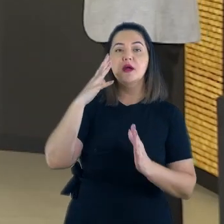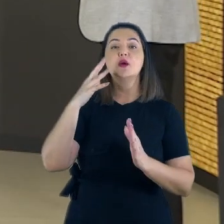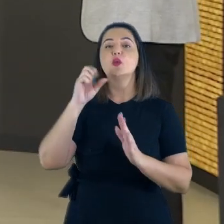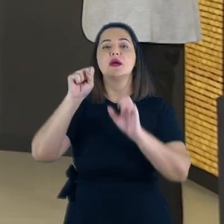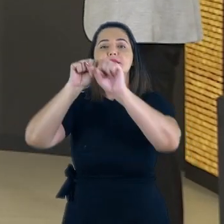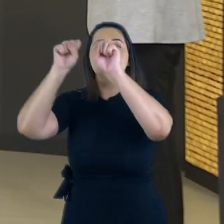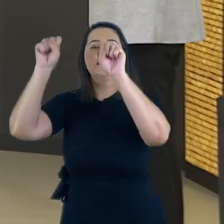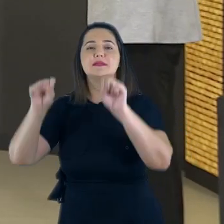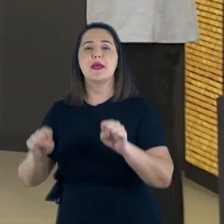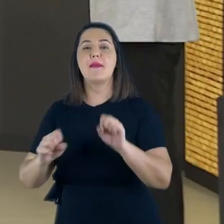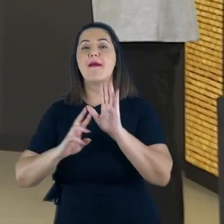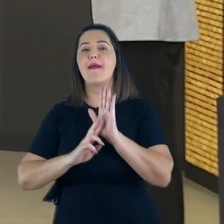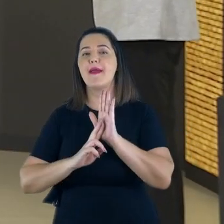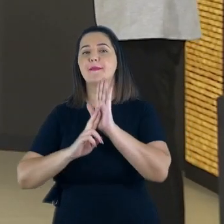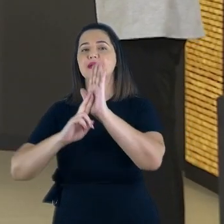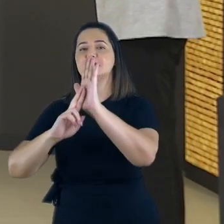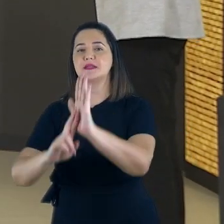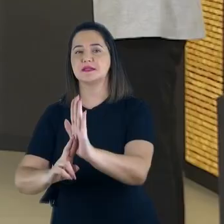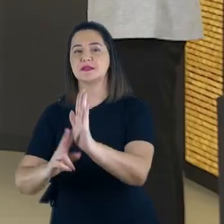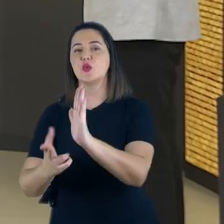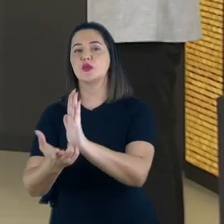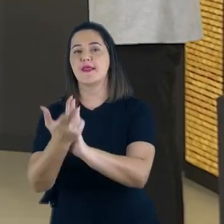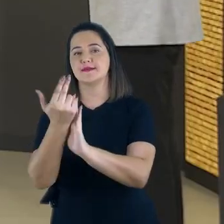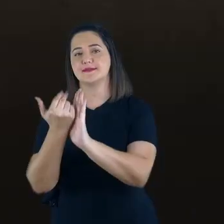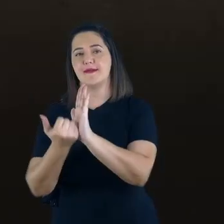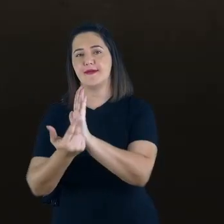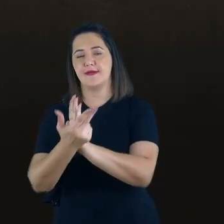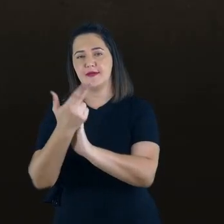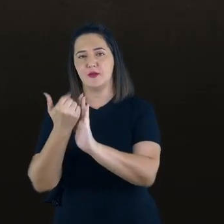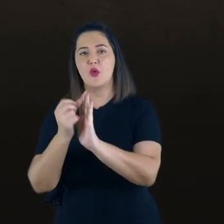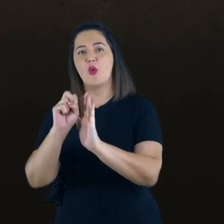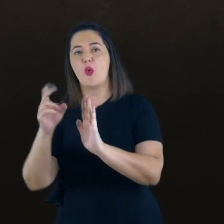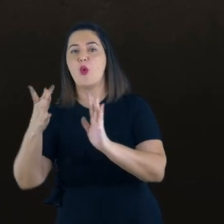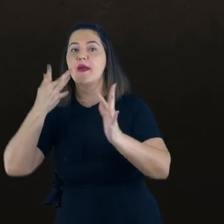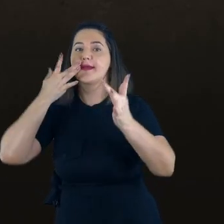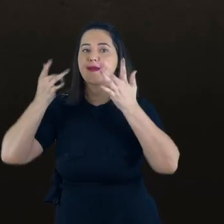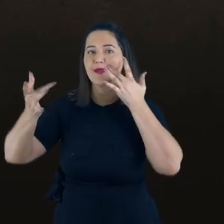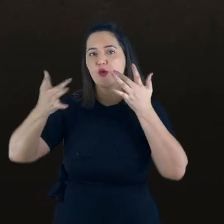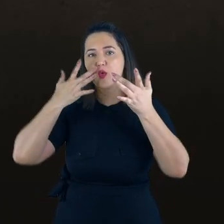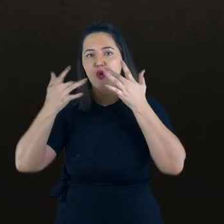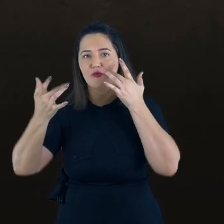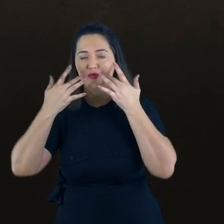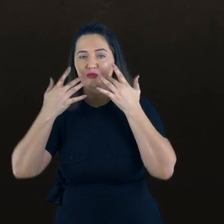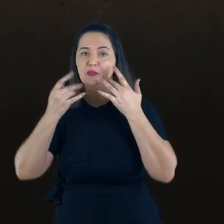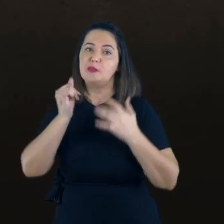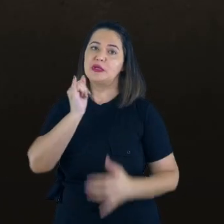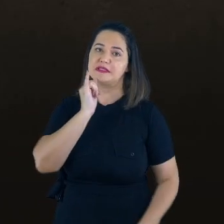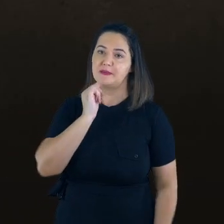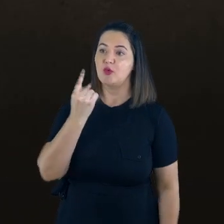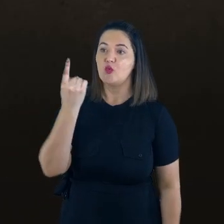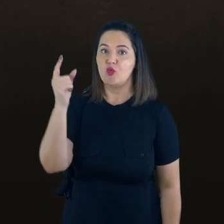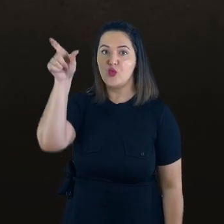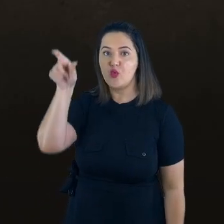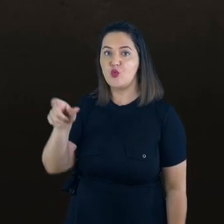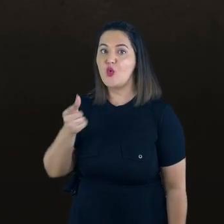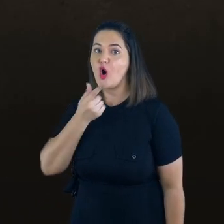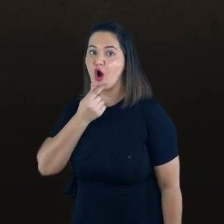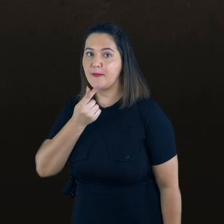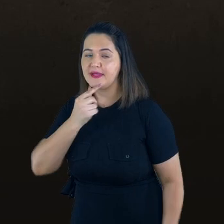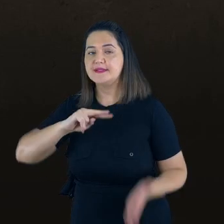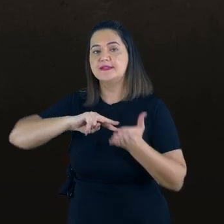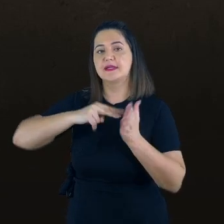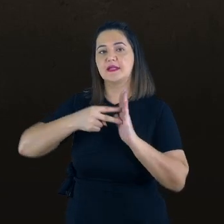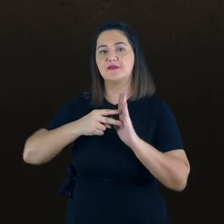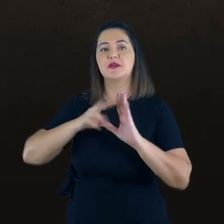de representação hieroglífica, no qual um único homem representa uma comunidade,